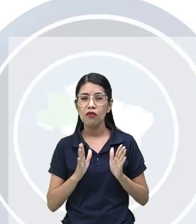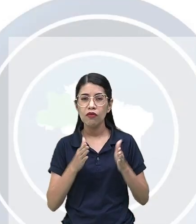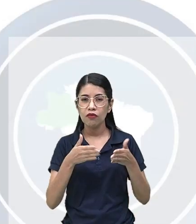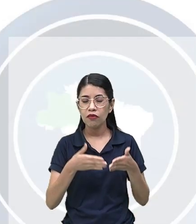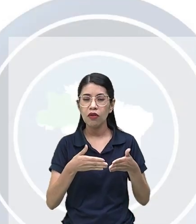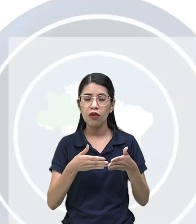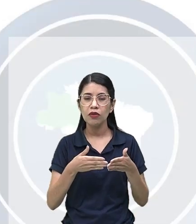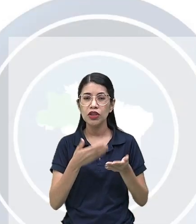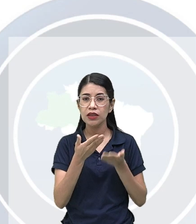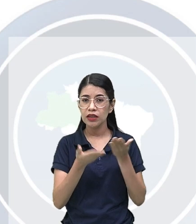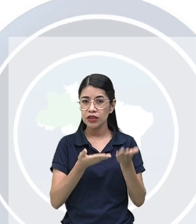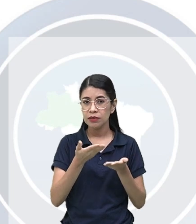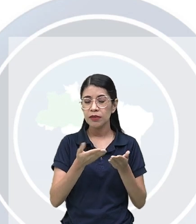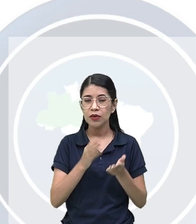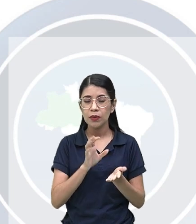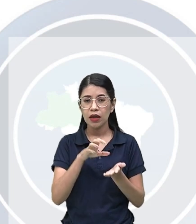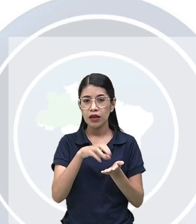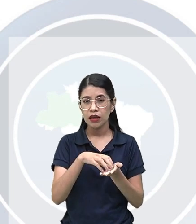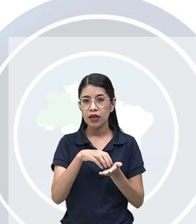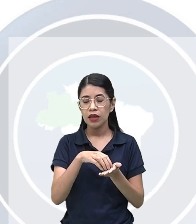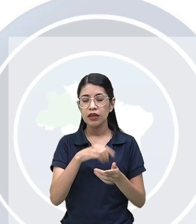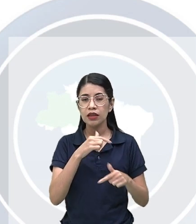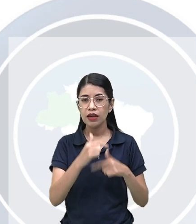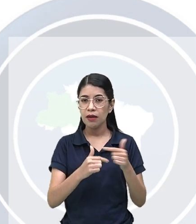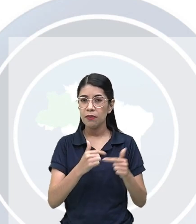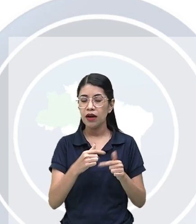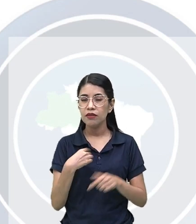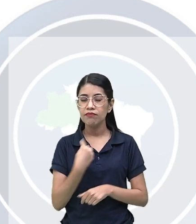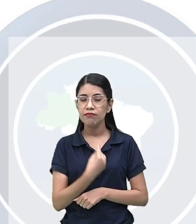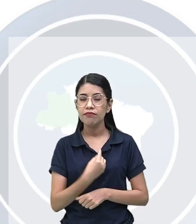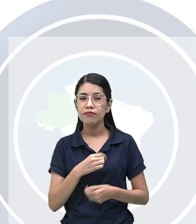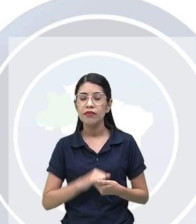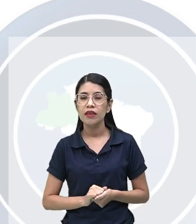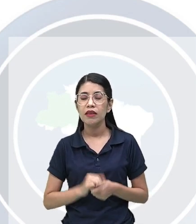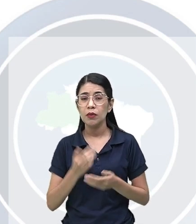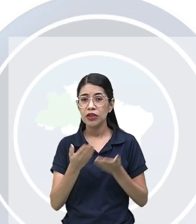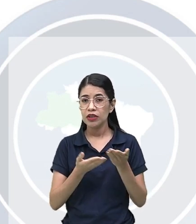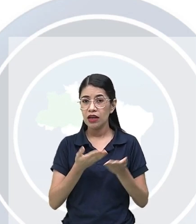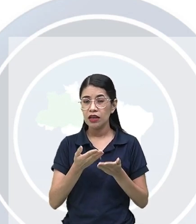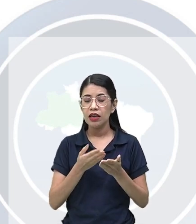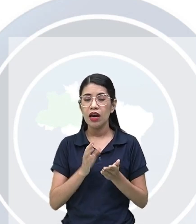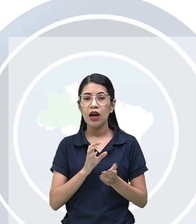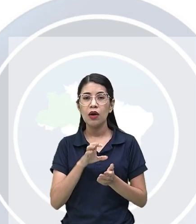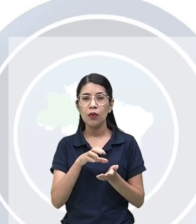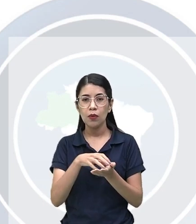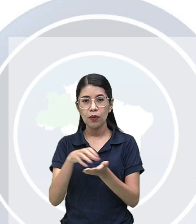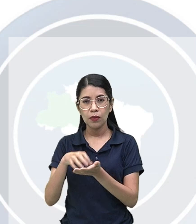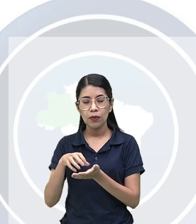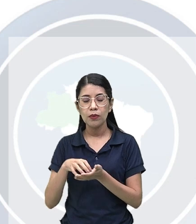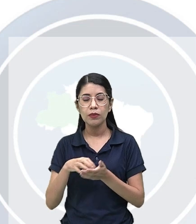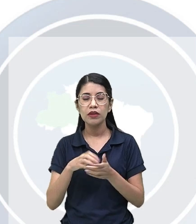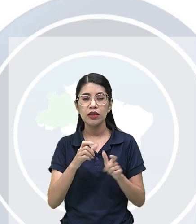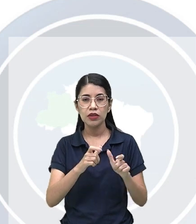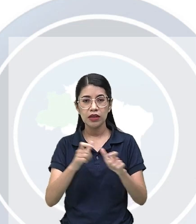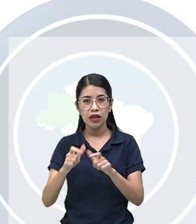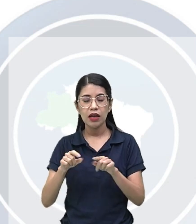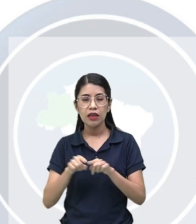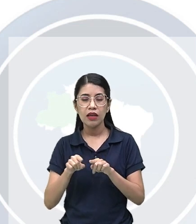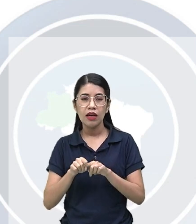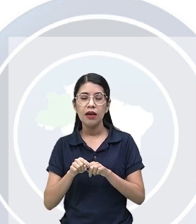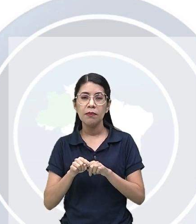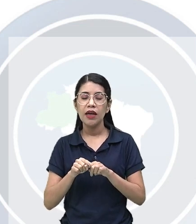que a nossa coordenação atua? Nós atendemos aí os nossos coordenadores regionais, os nossos coordenadores